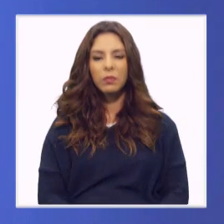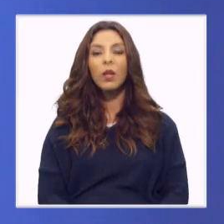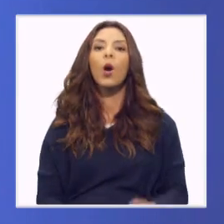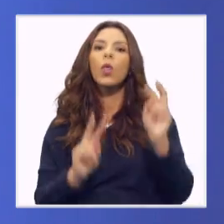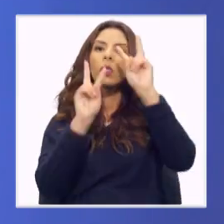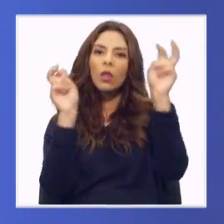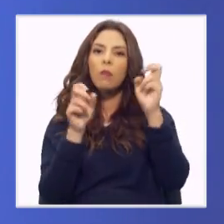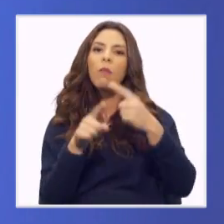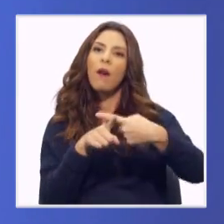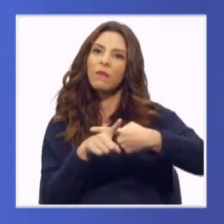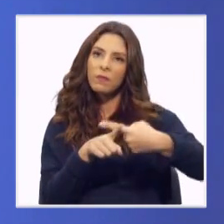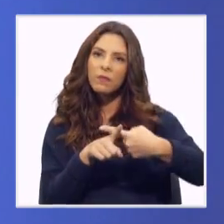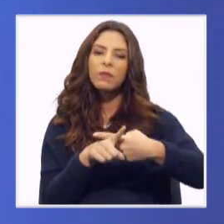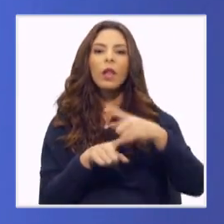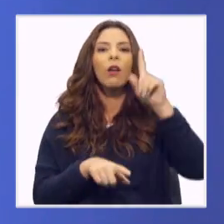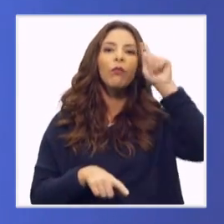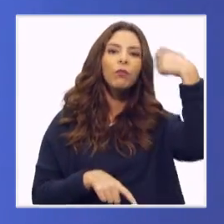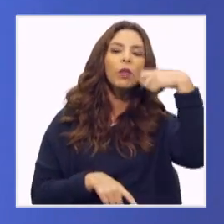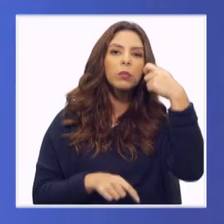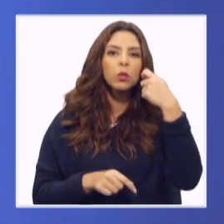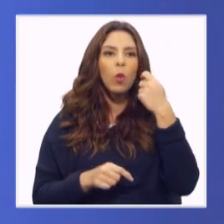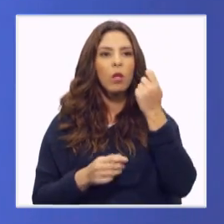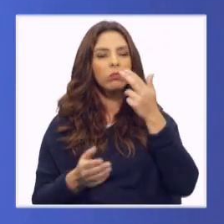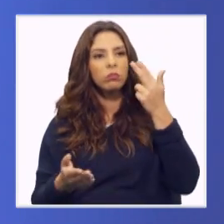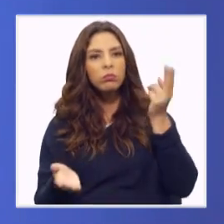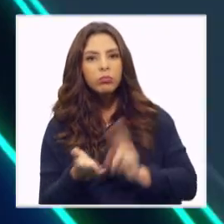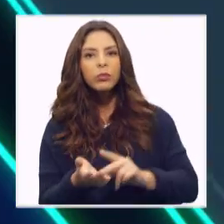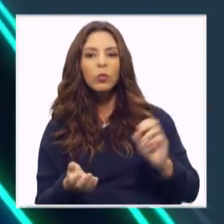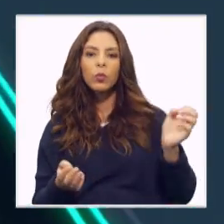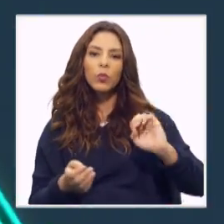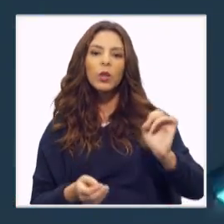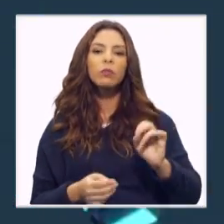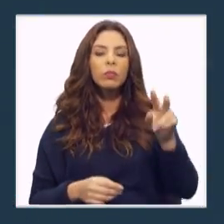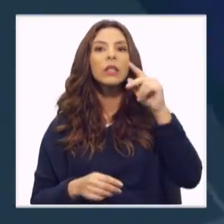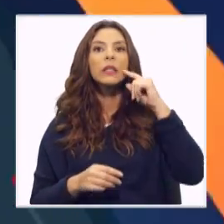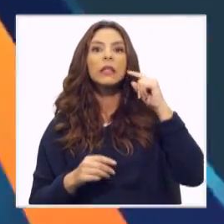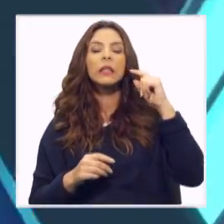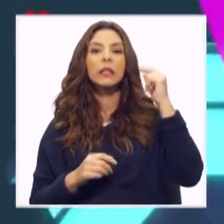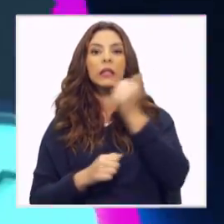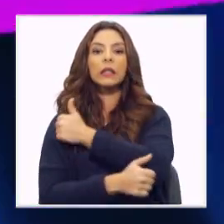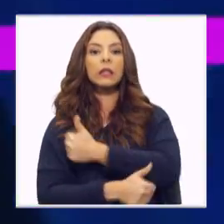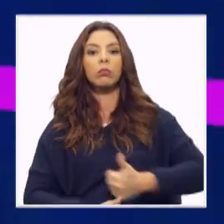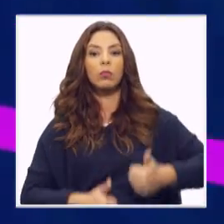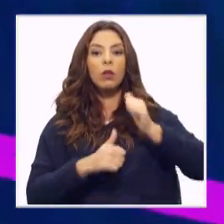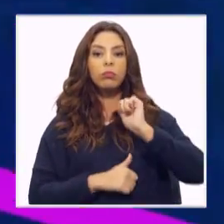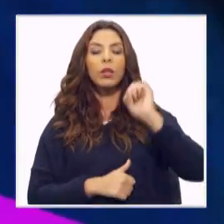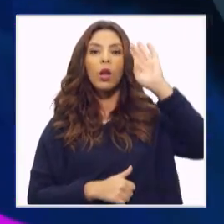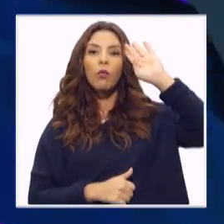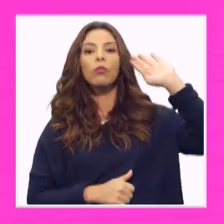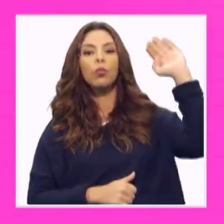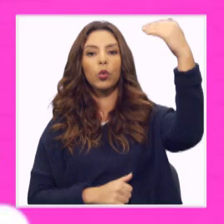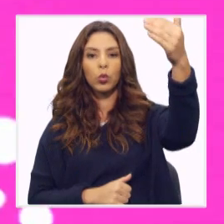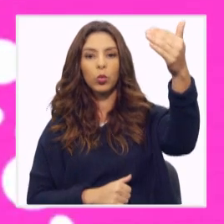É um tema que me fascina muito, a ficção científica. E aquela cidade supostamente passava-se num